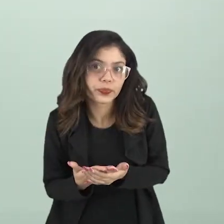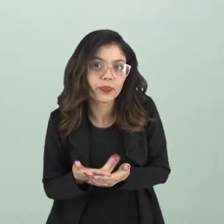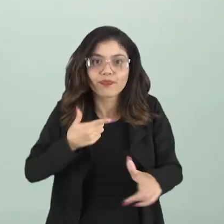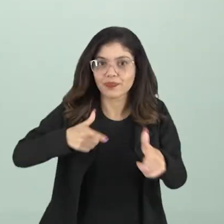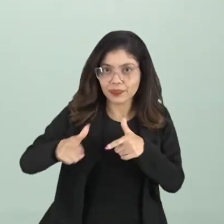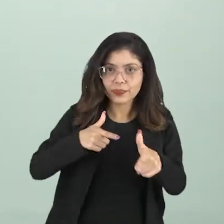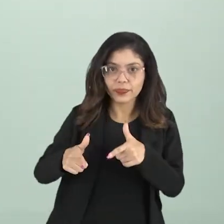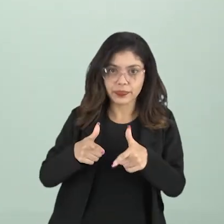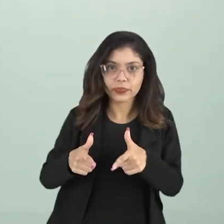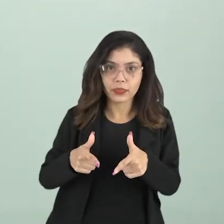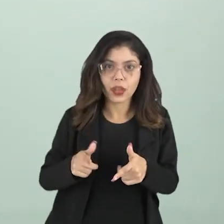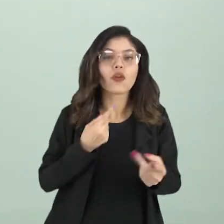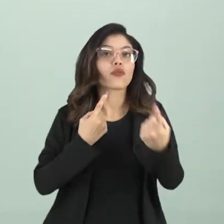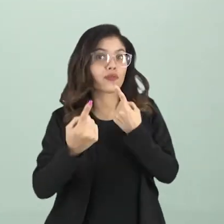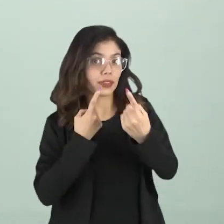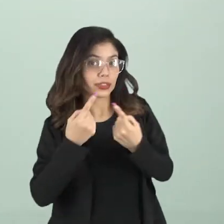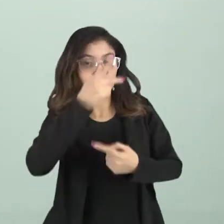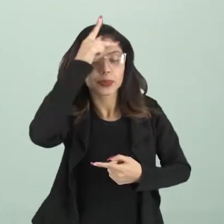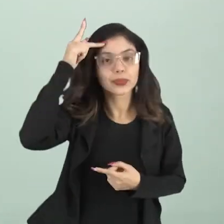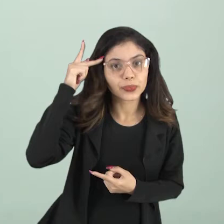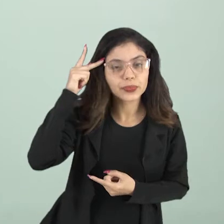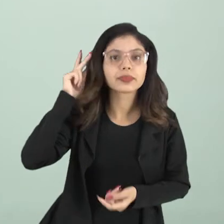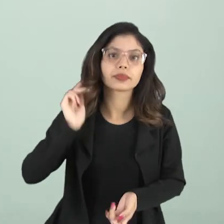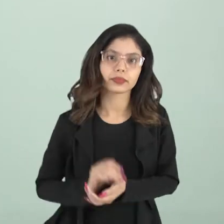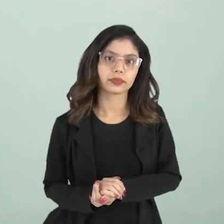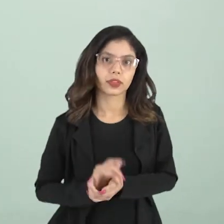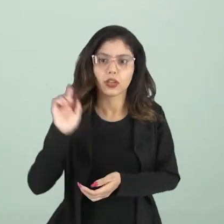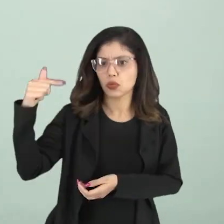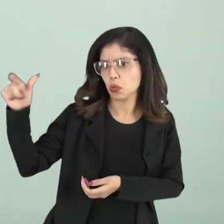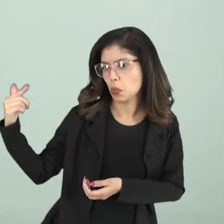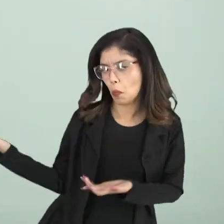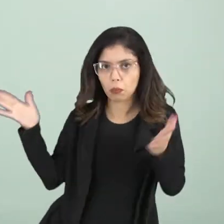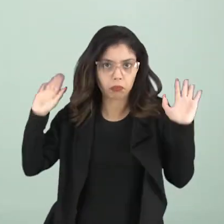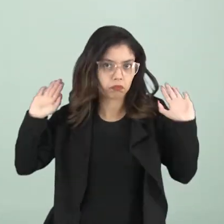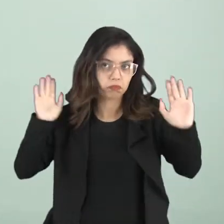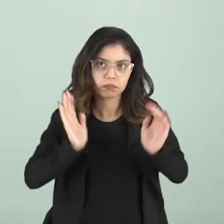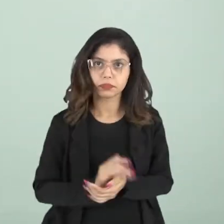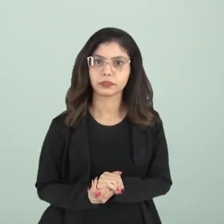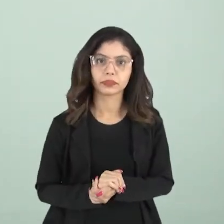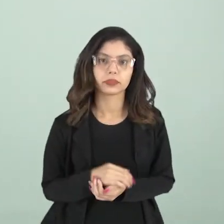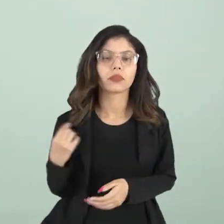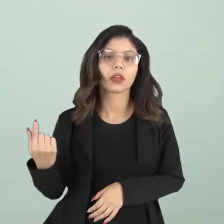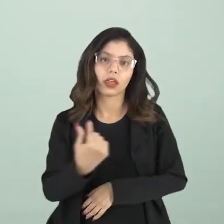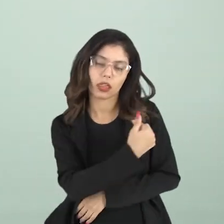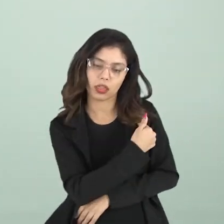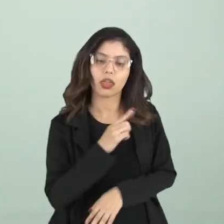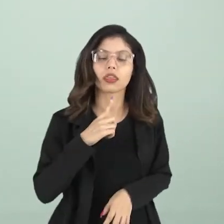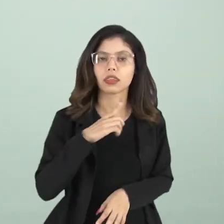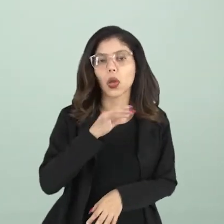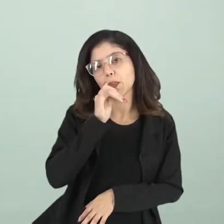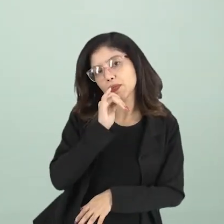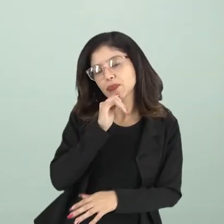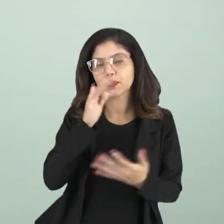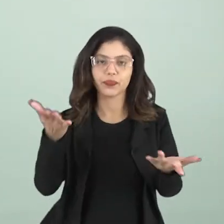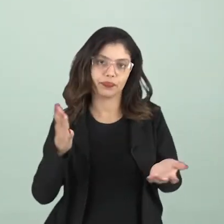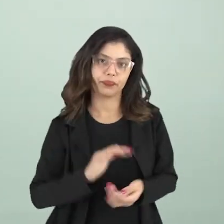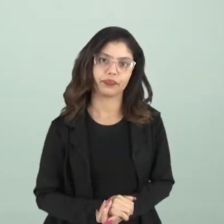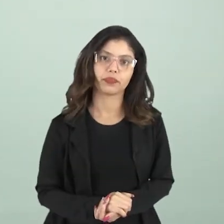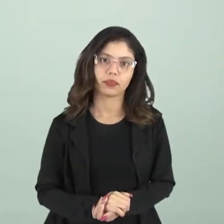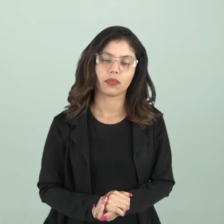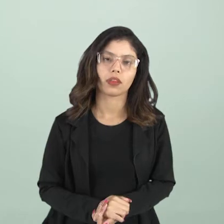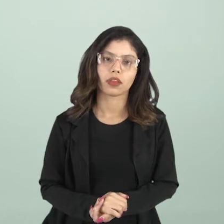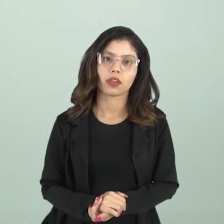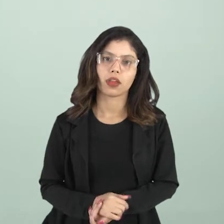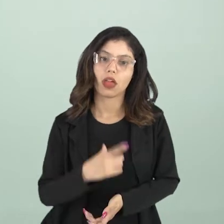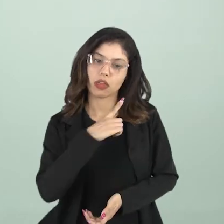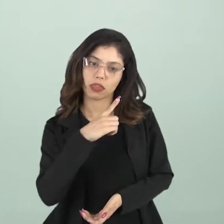nós trabalhamos, nós conversamos com as pessoas, dentre outras situações a serem exemplificadas.